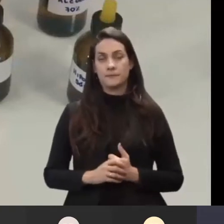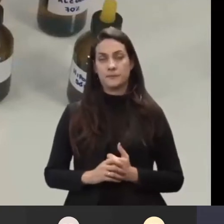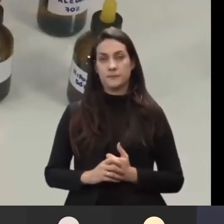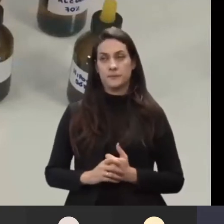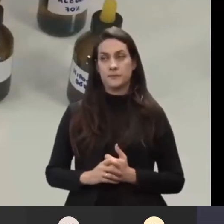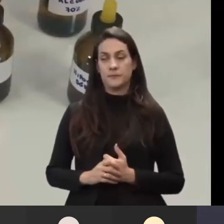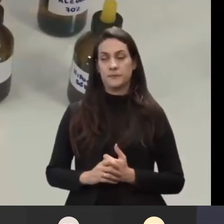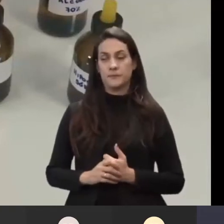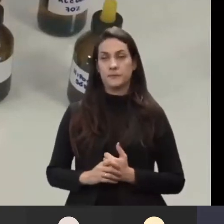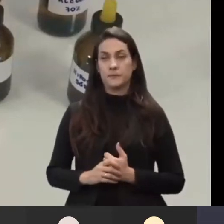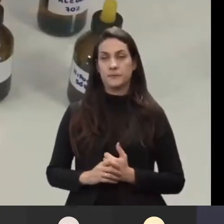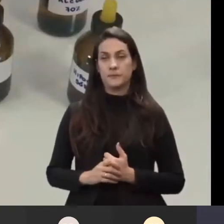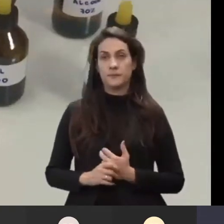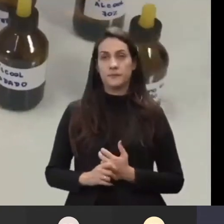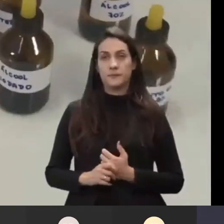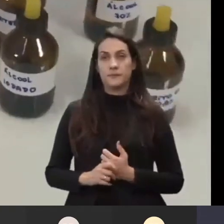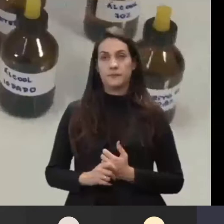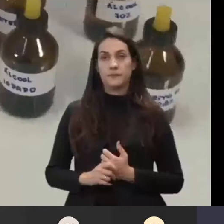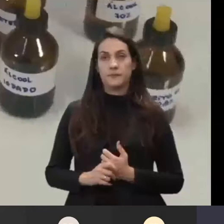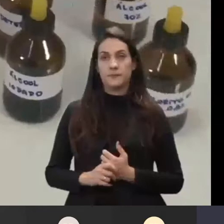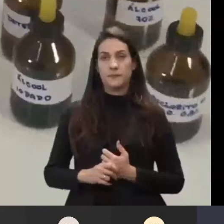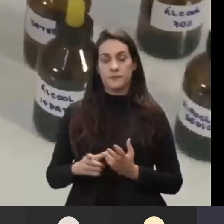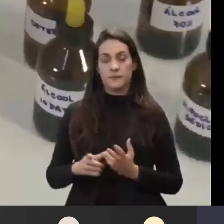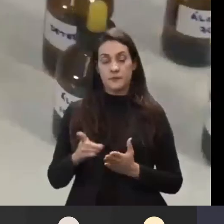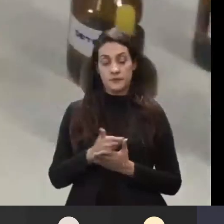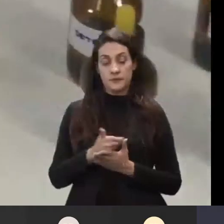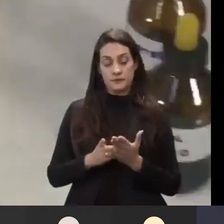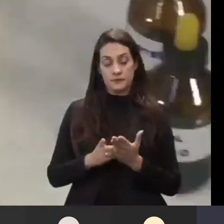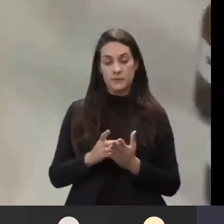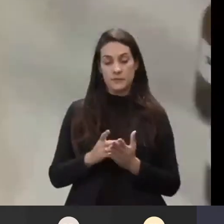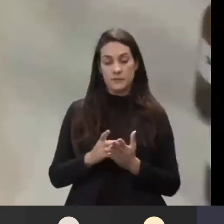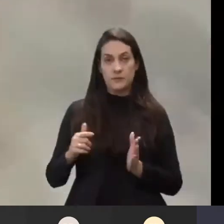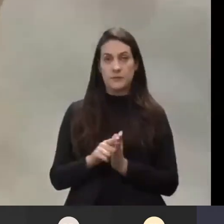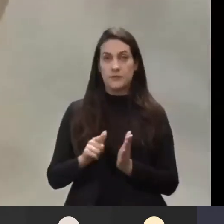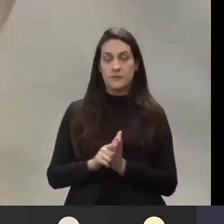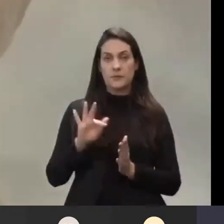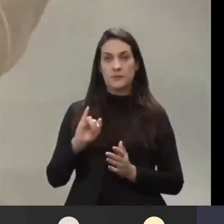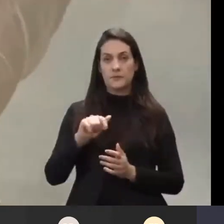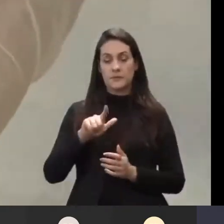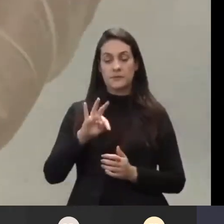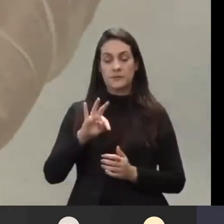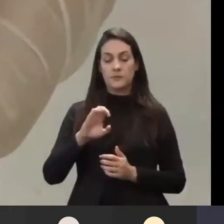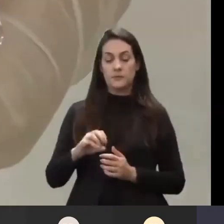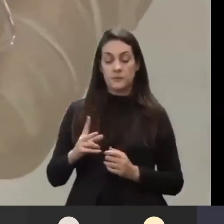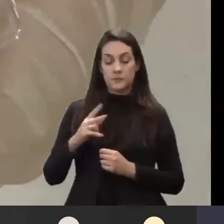Então, este é um disco de papel filtro cortado em círculos.